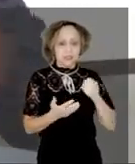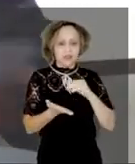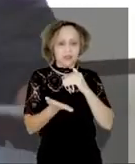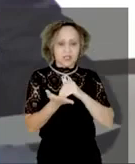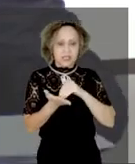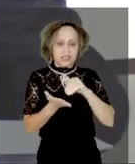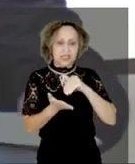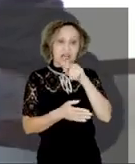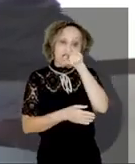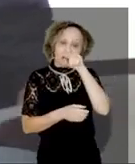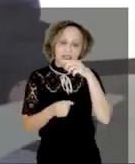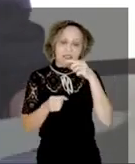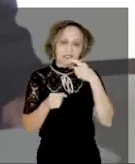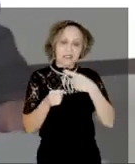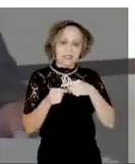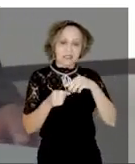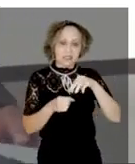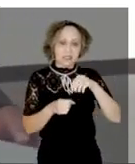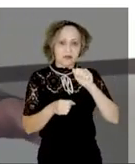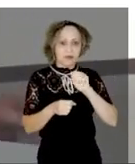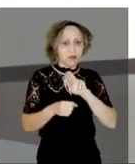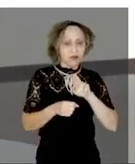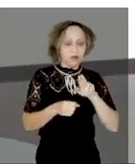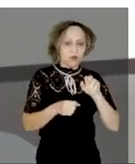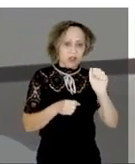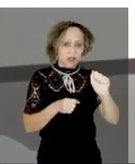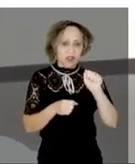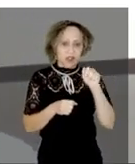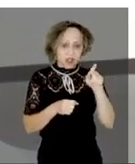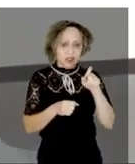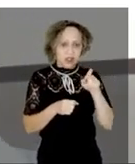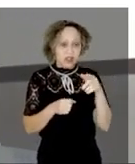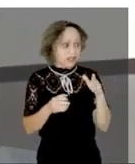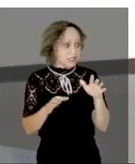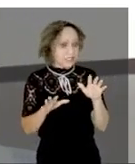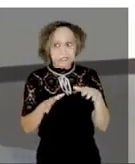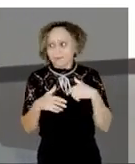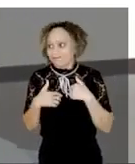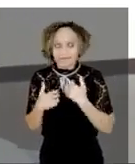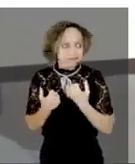aqui a assessoria? Está aqui? Está aí, está aí.